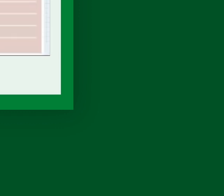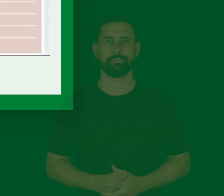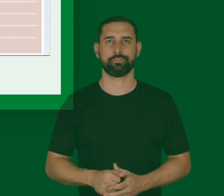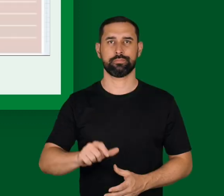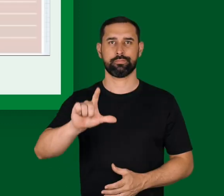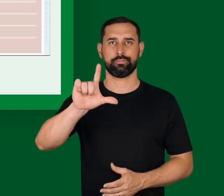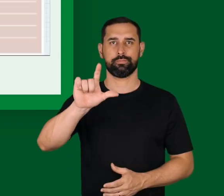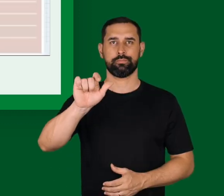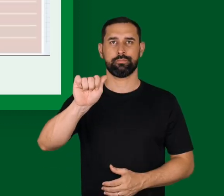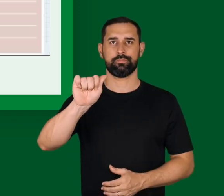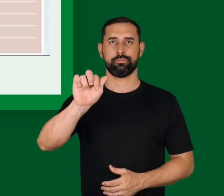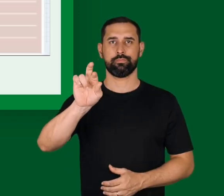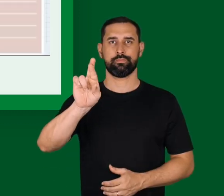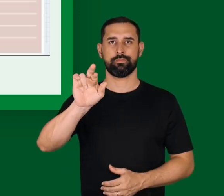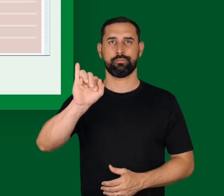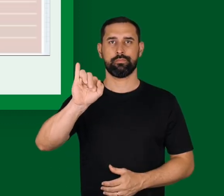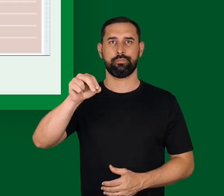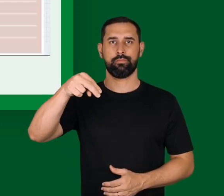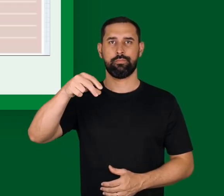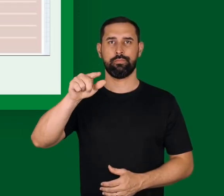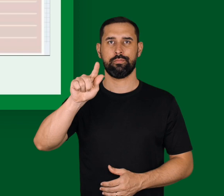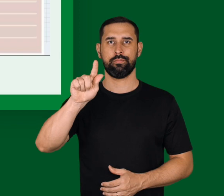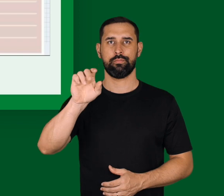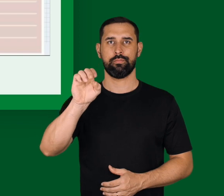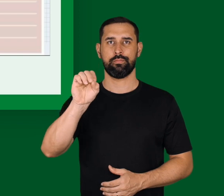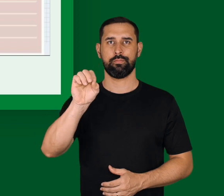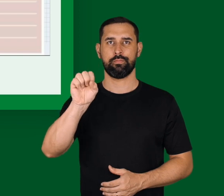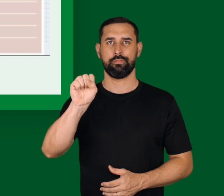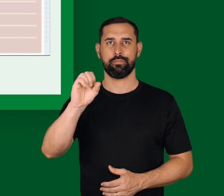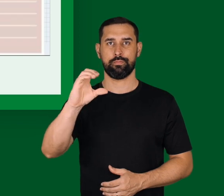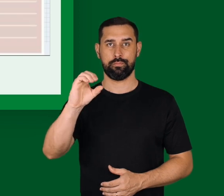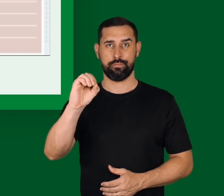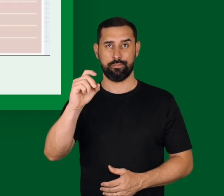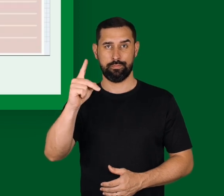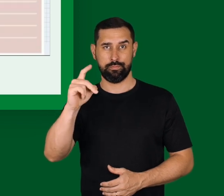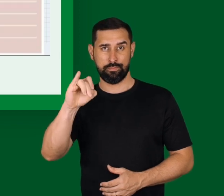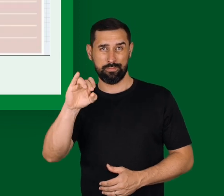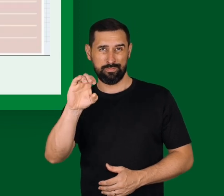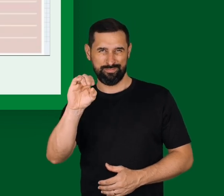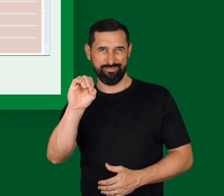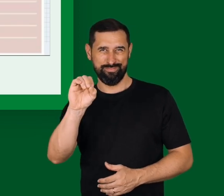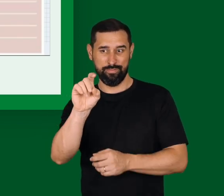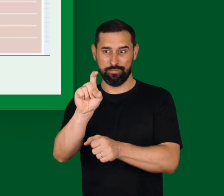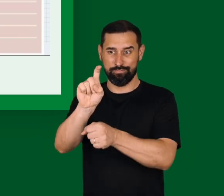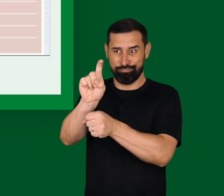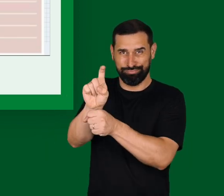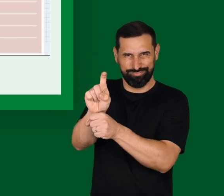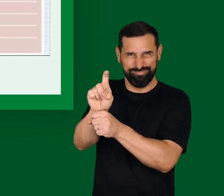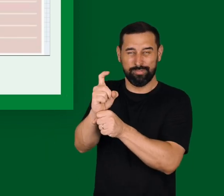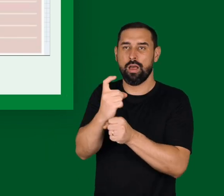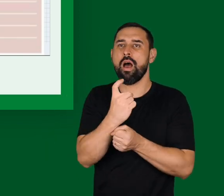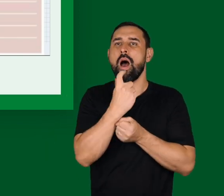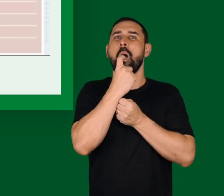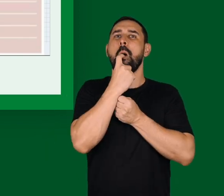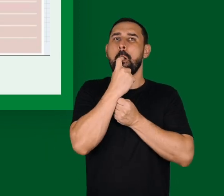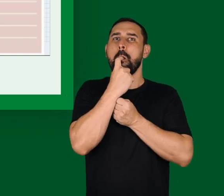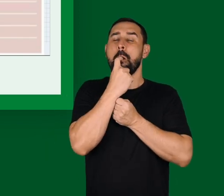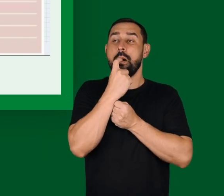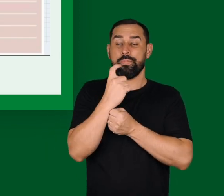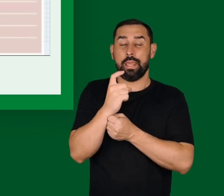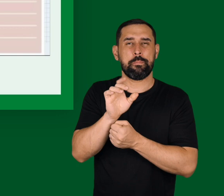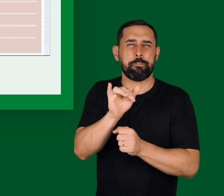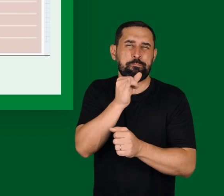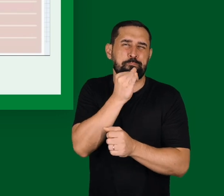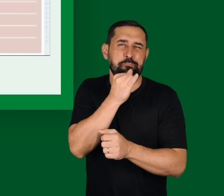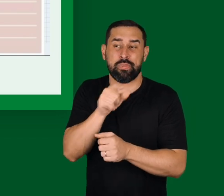Lembrar, laringoscópio, né? O tamanho do laringoscópio. Isso é importante, gente. Se ele é um prematurinho extremo, lá, um